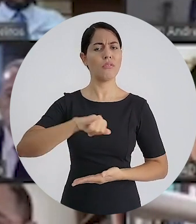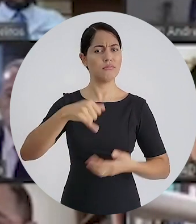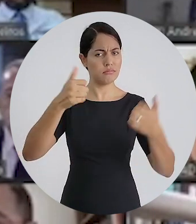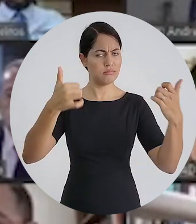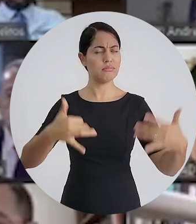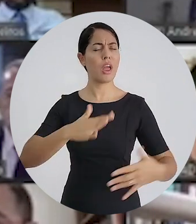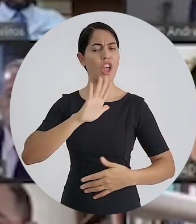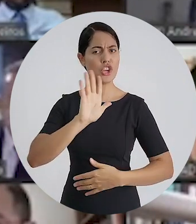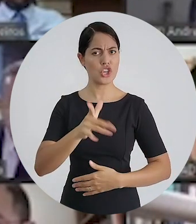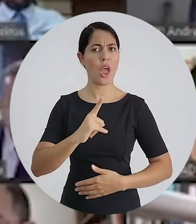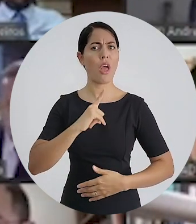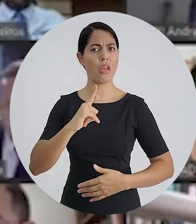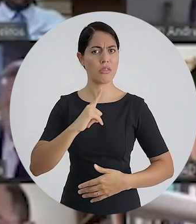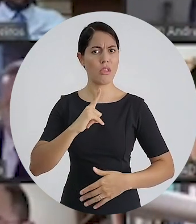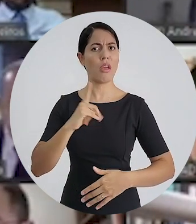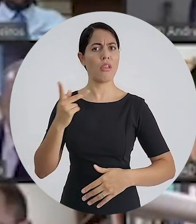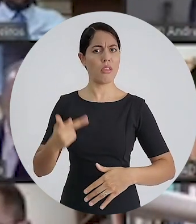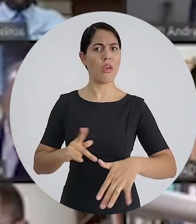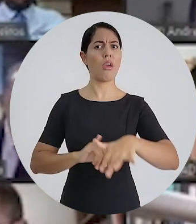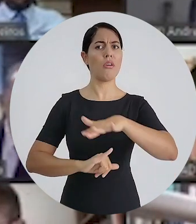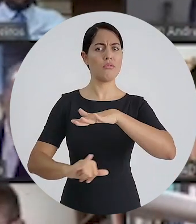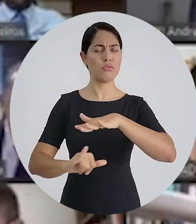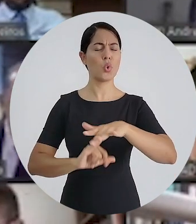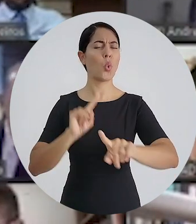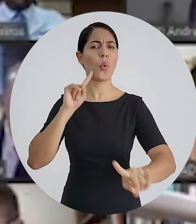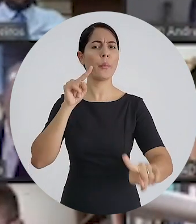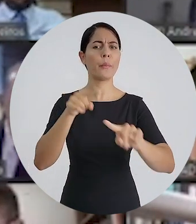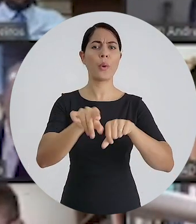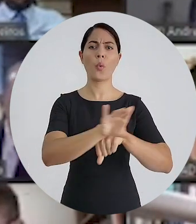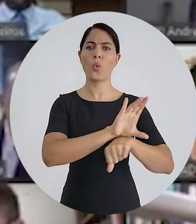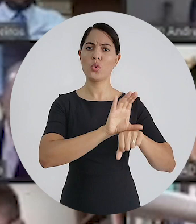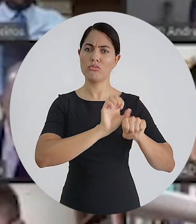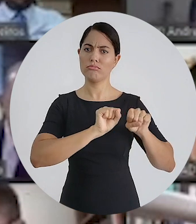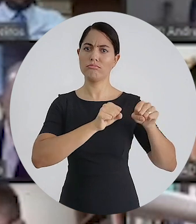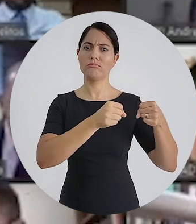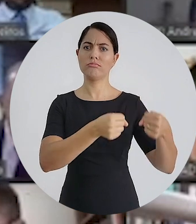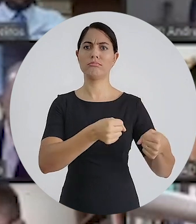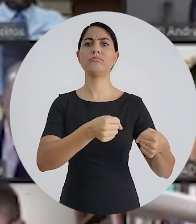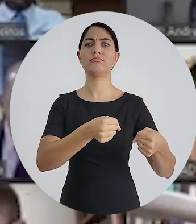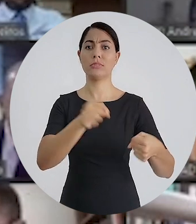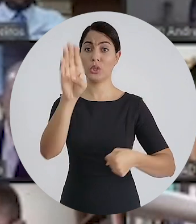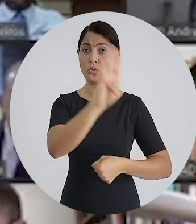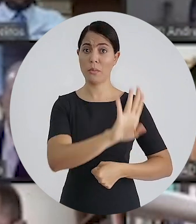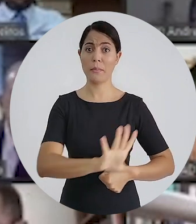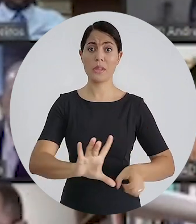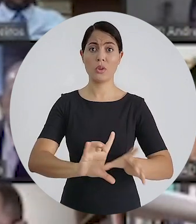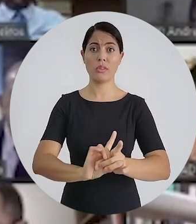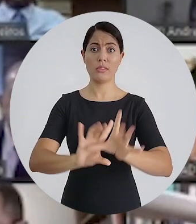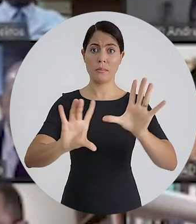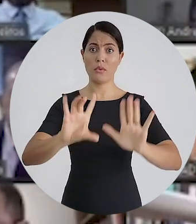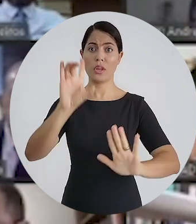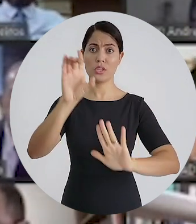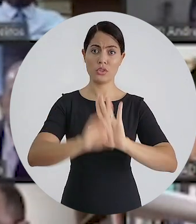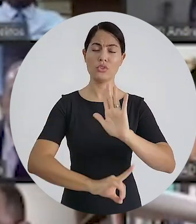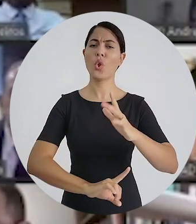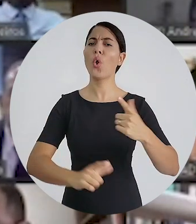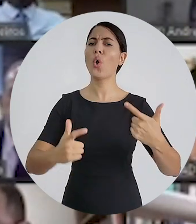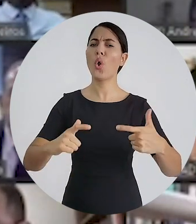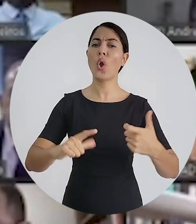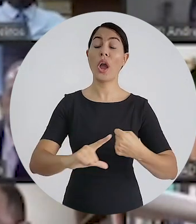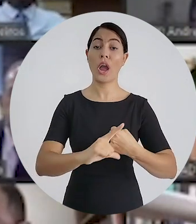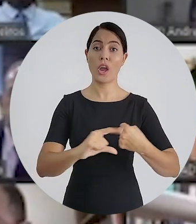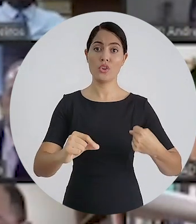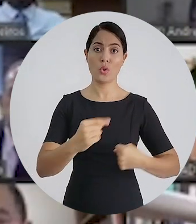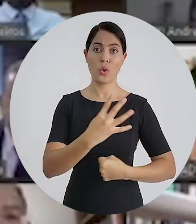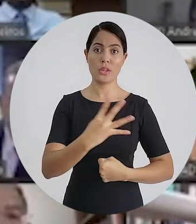de seus próprios objetivos institucionais, de defesa da Constituição e da ordem jurídica do Estado Democrático de Direito,